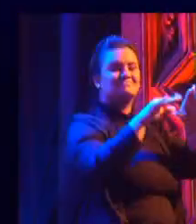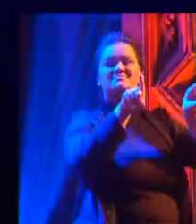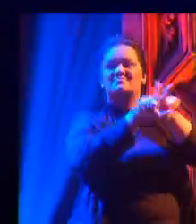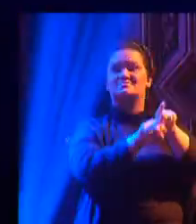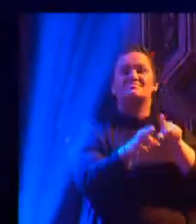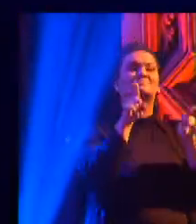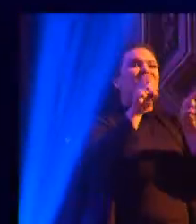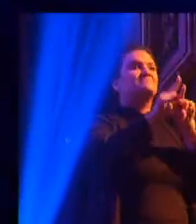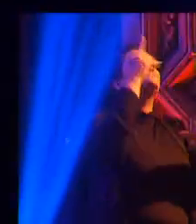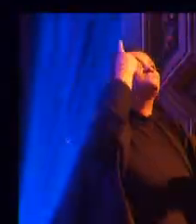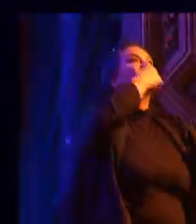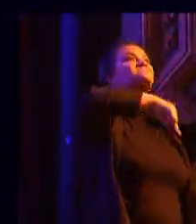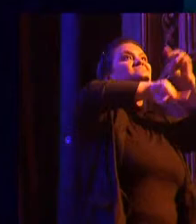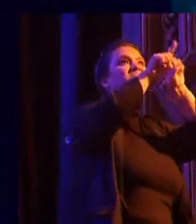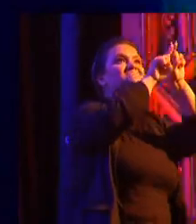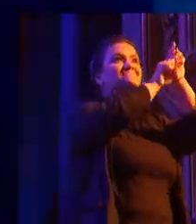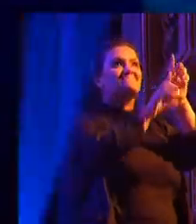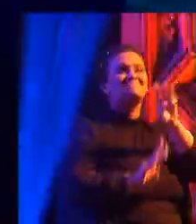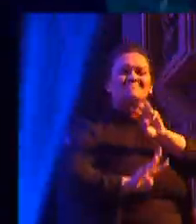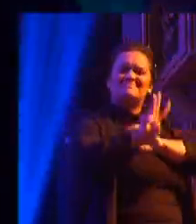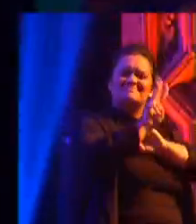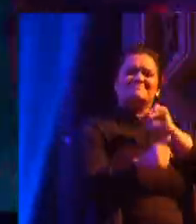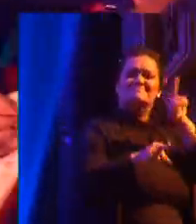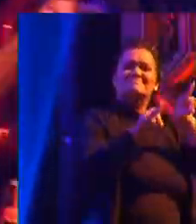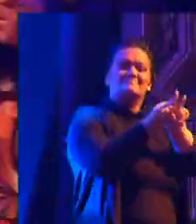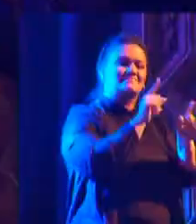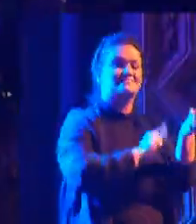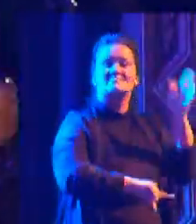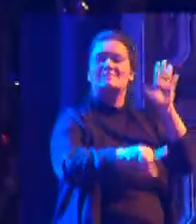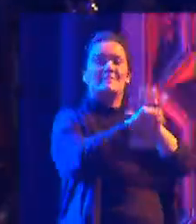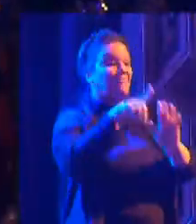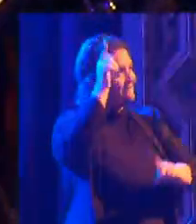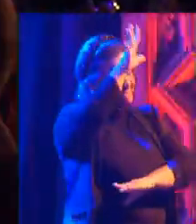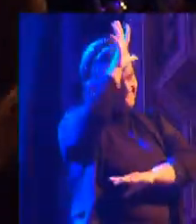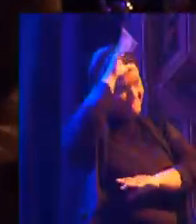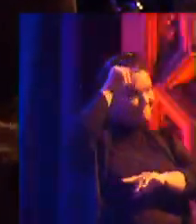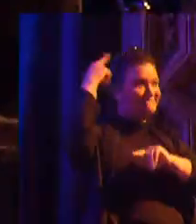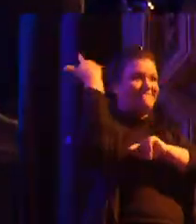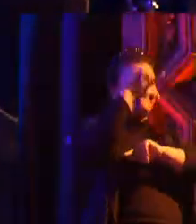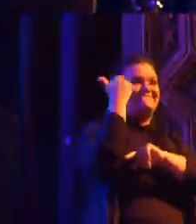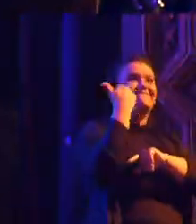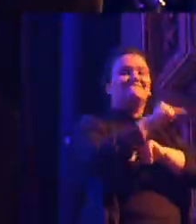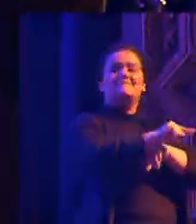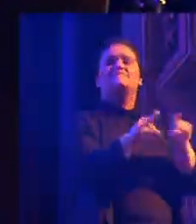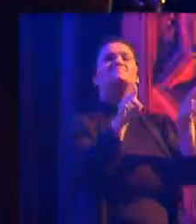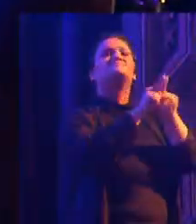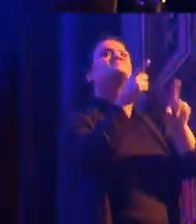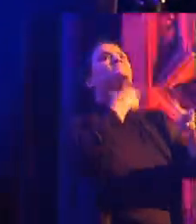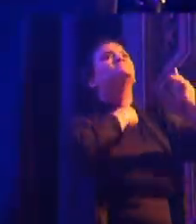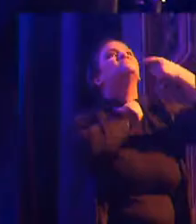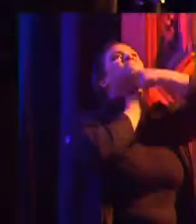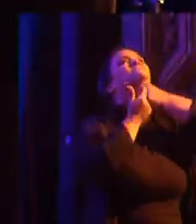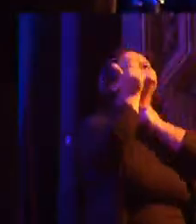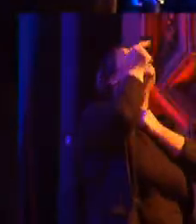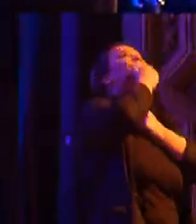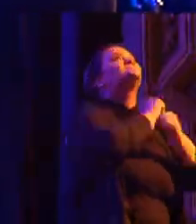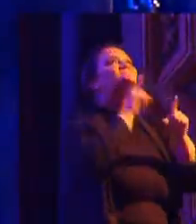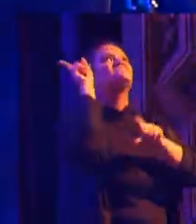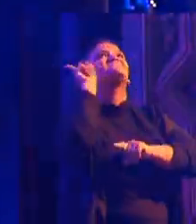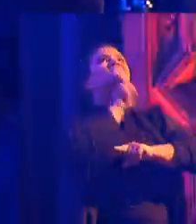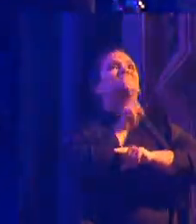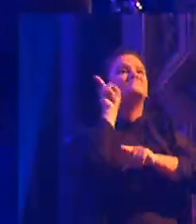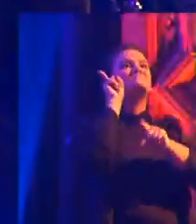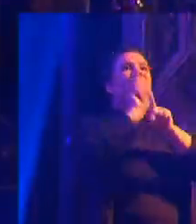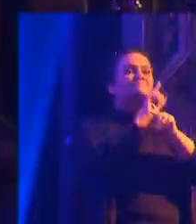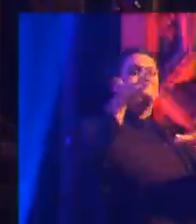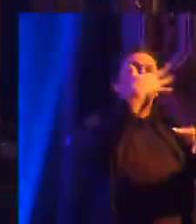Maestro Valdemar, curtindo aquele elétrico, madeirito vem tremendo. Joel olhou de perto, Gigi com sua voz, Laurentina e Solorinha, Salomão puxou pra dama,